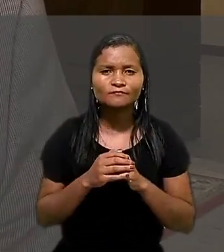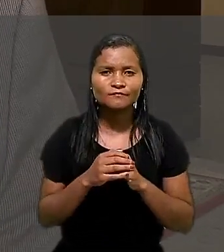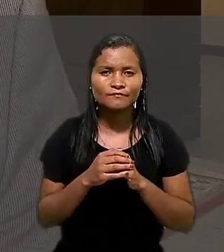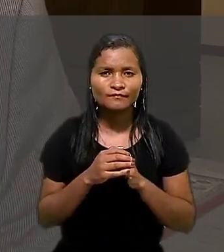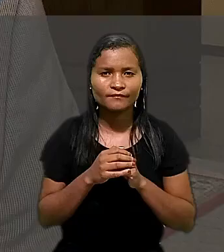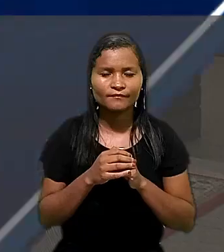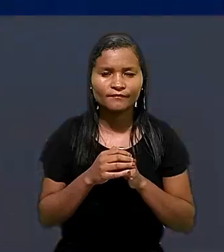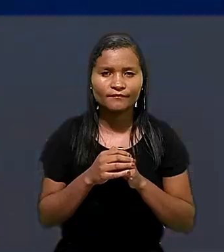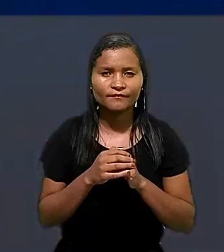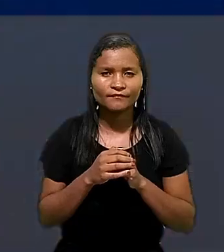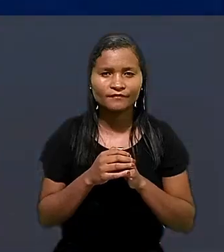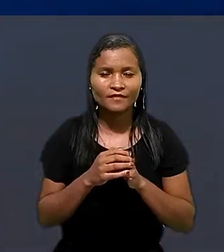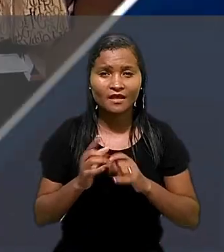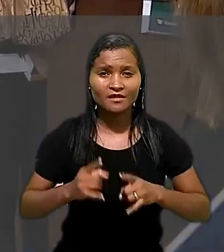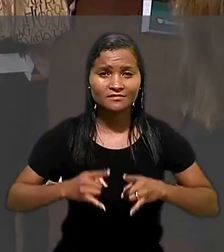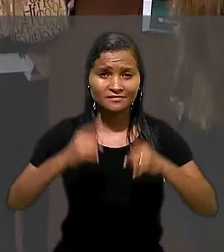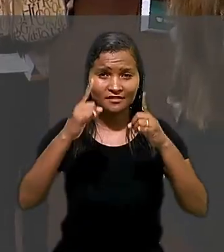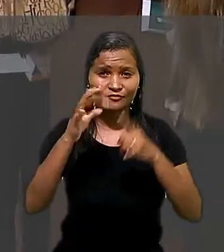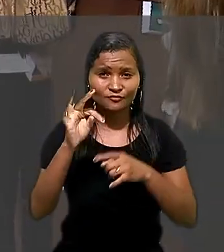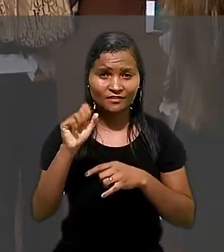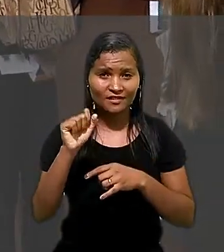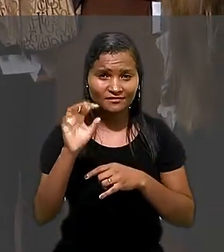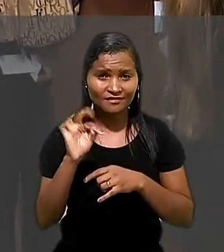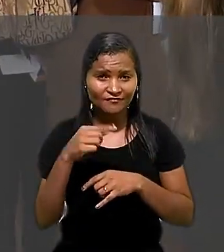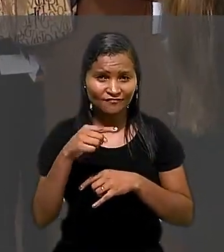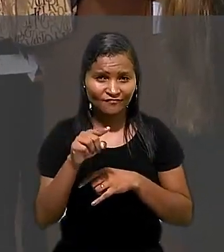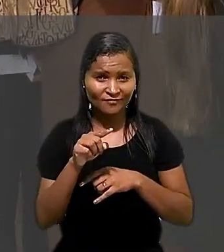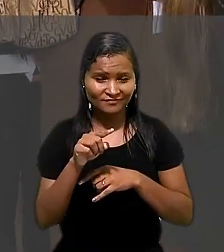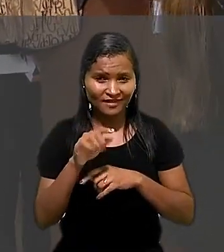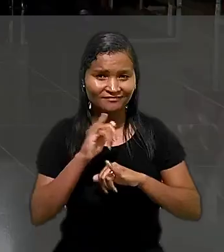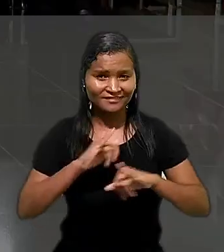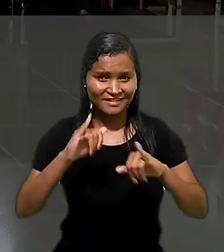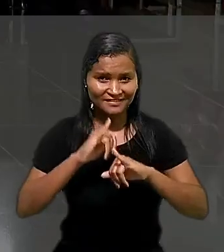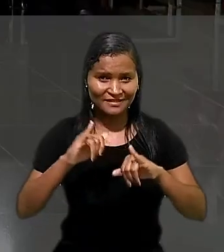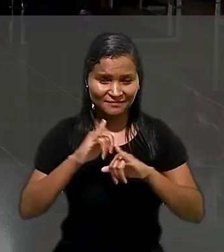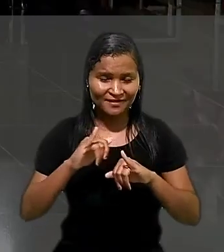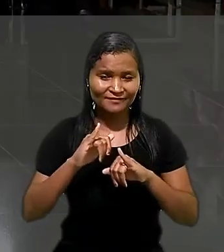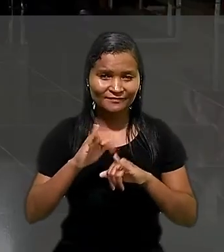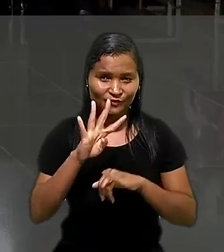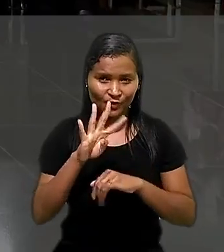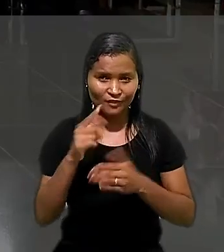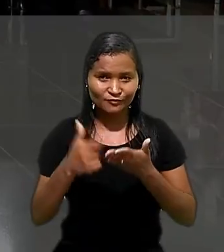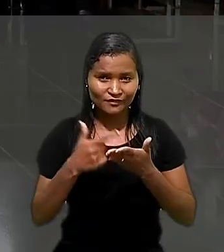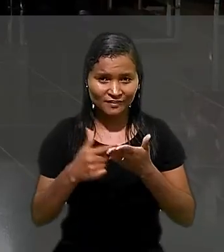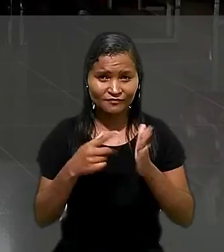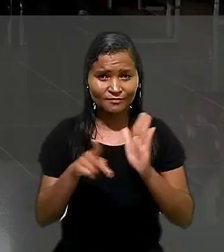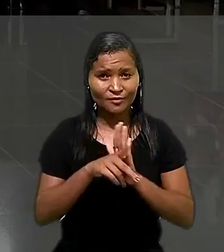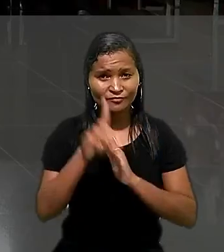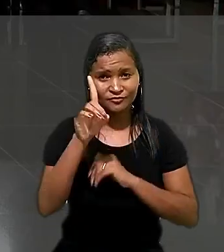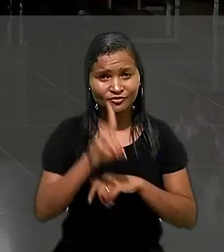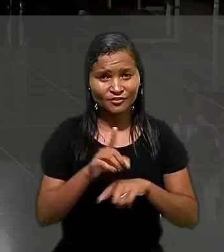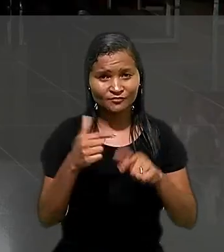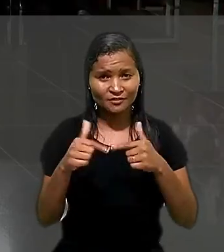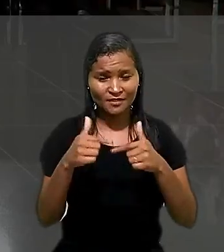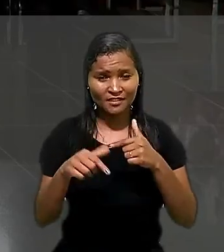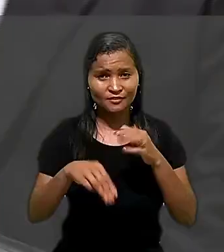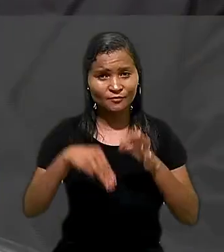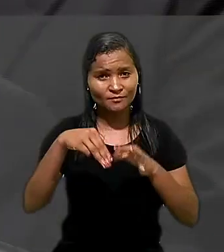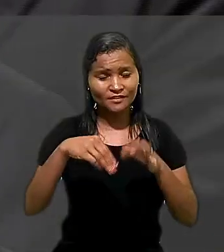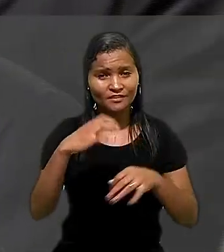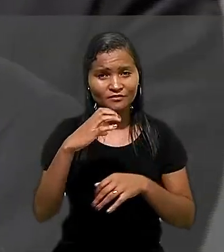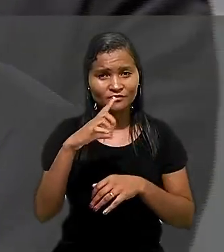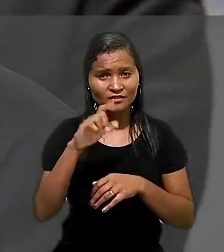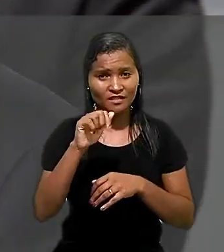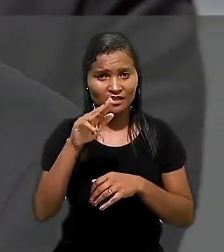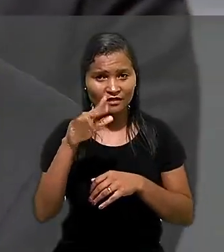potencialidades. A sede do TST foi palco do lançamento de 4 livros relacionados ao direito trabalhista.